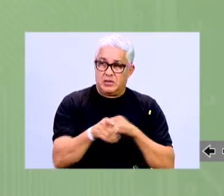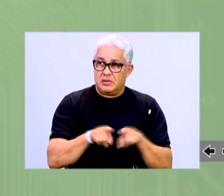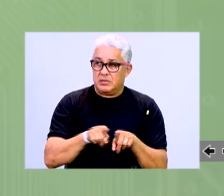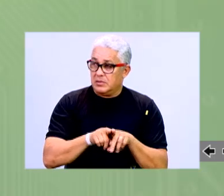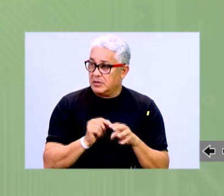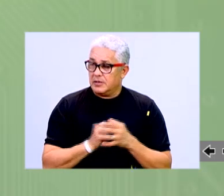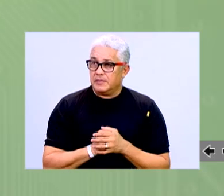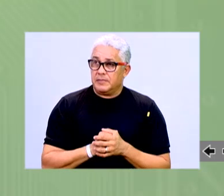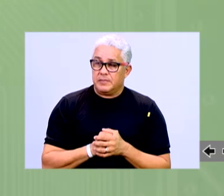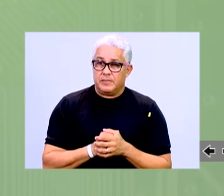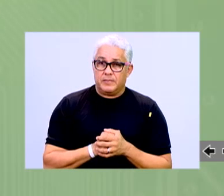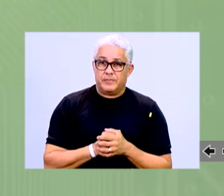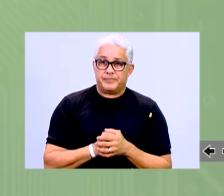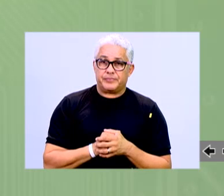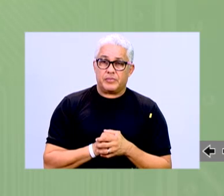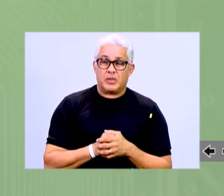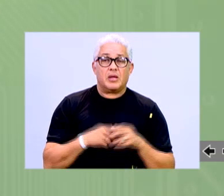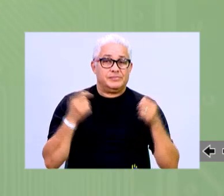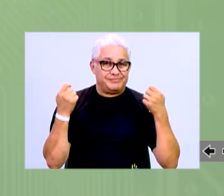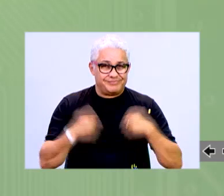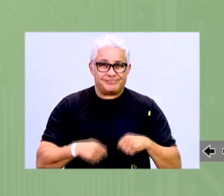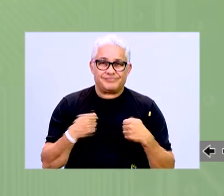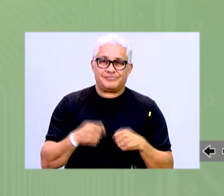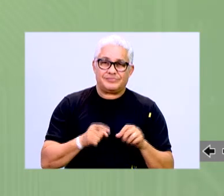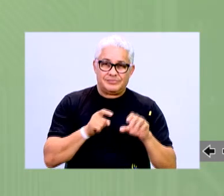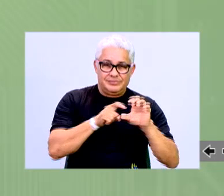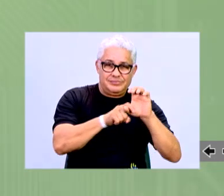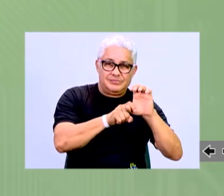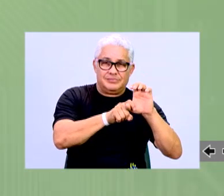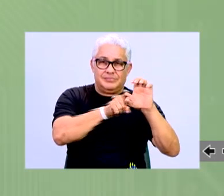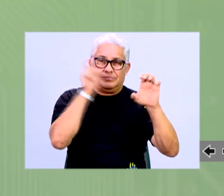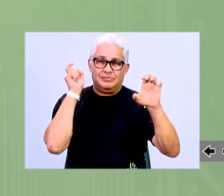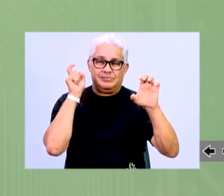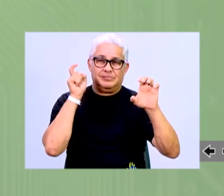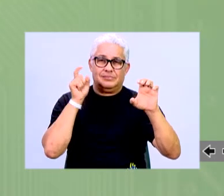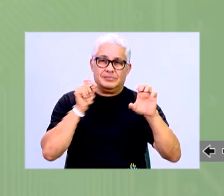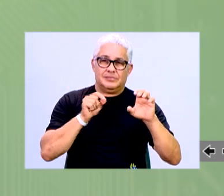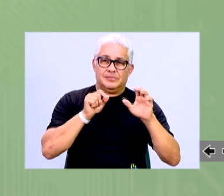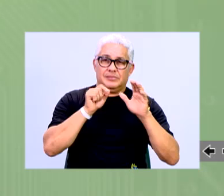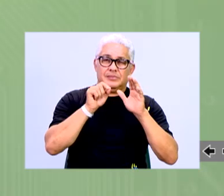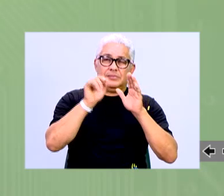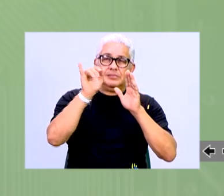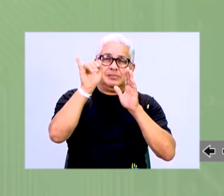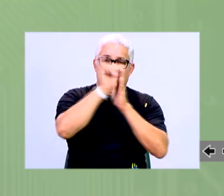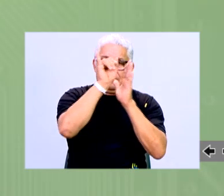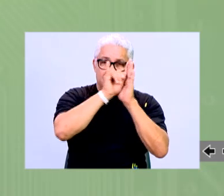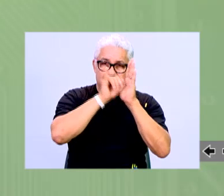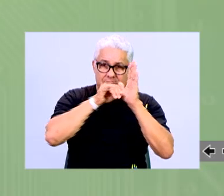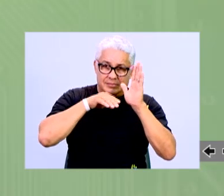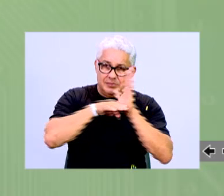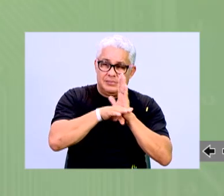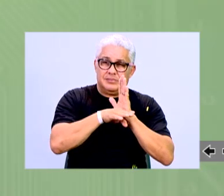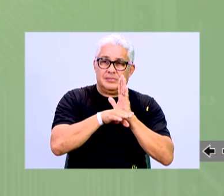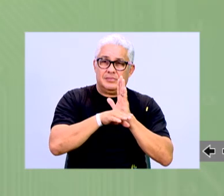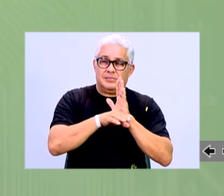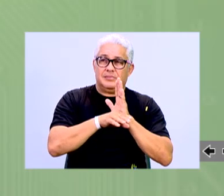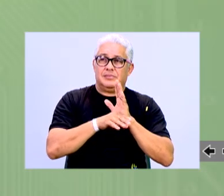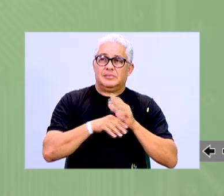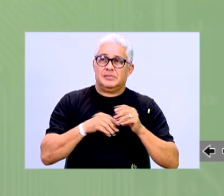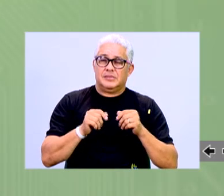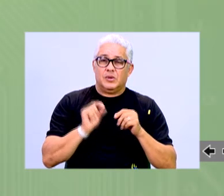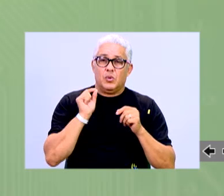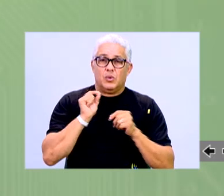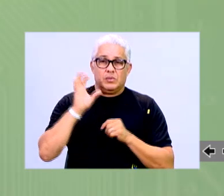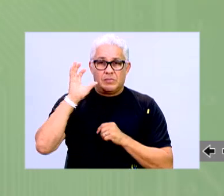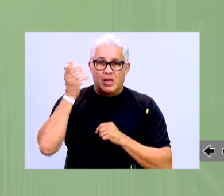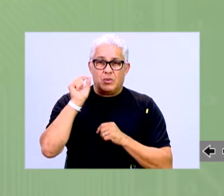Além disso, o requisito ele é independente da implementação. Ou seja, o requisito define